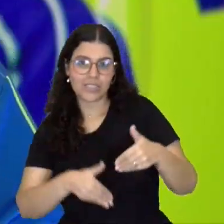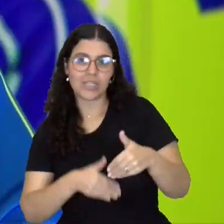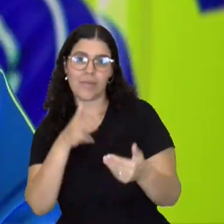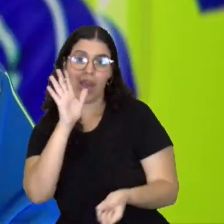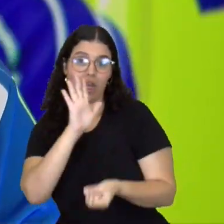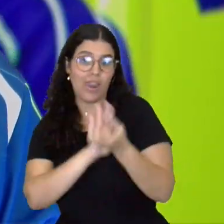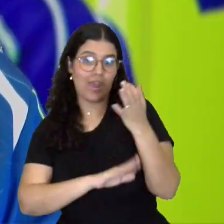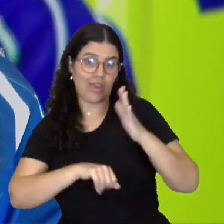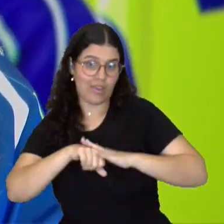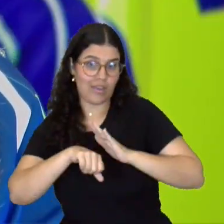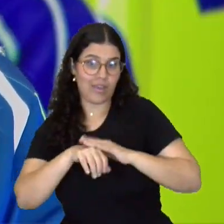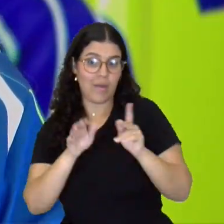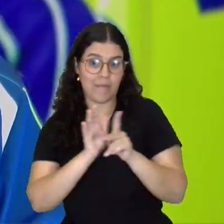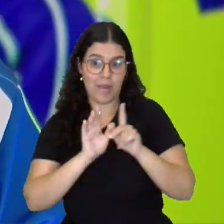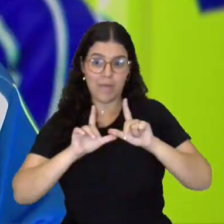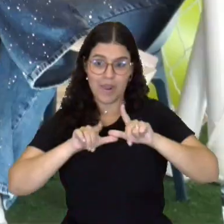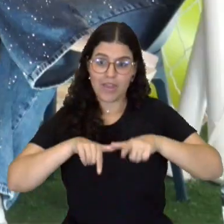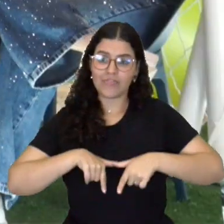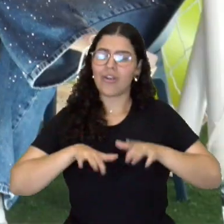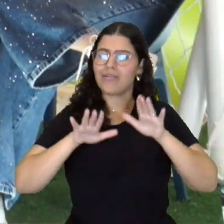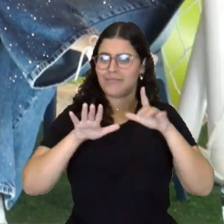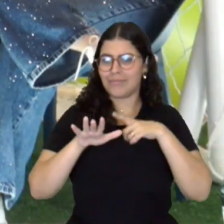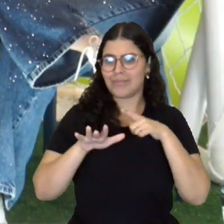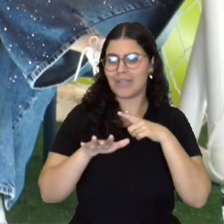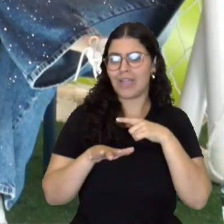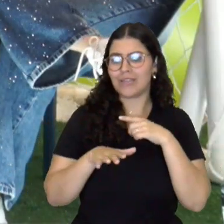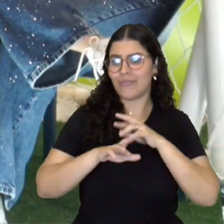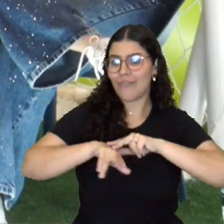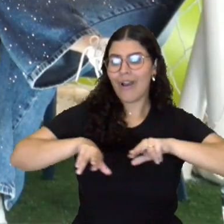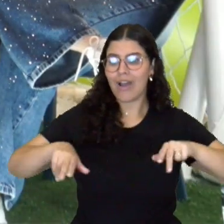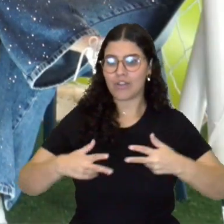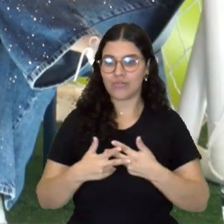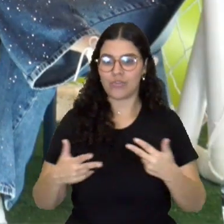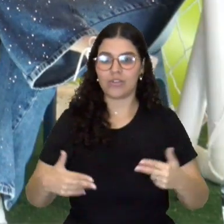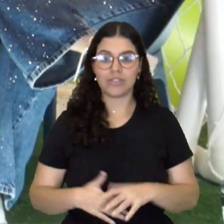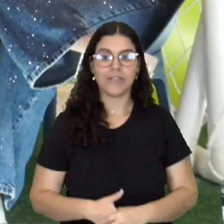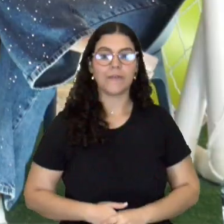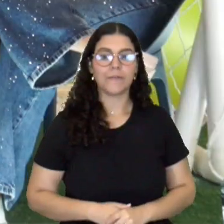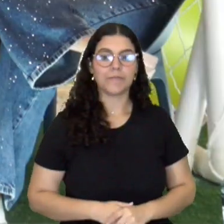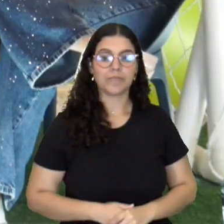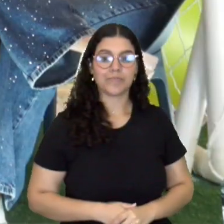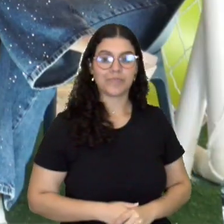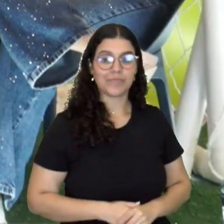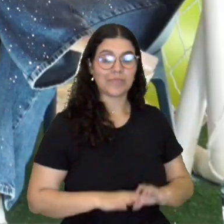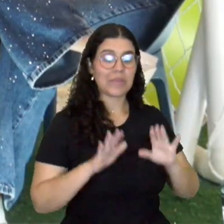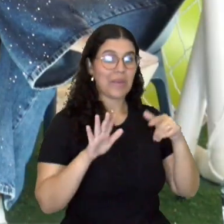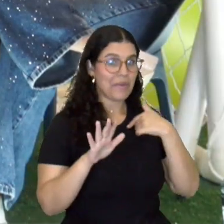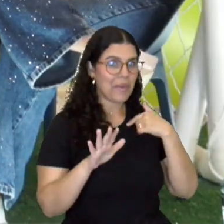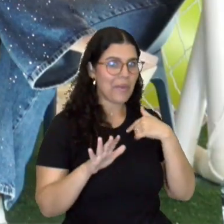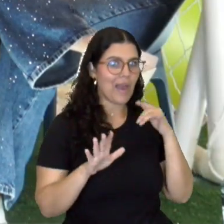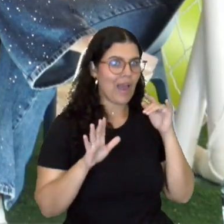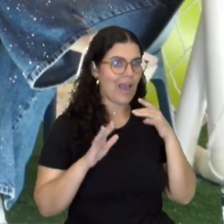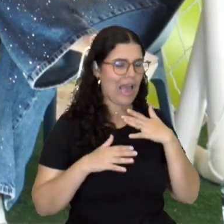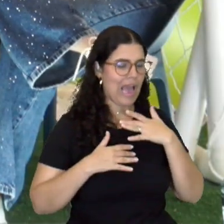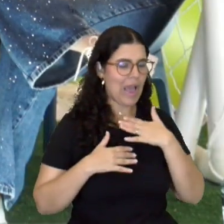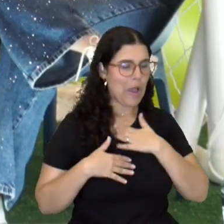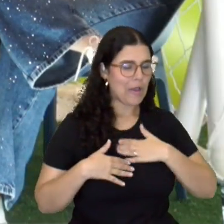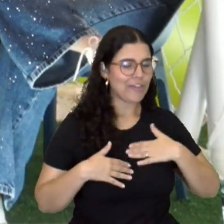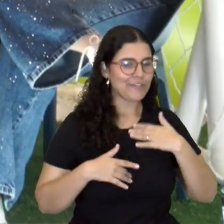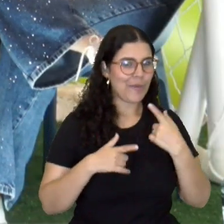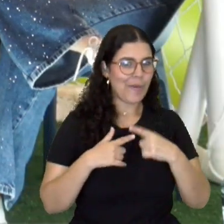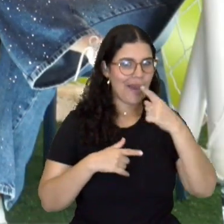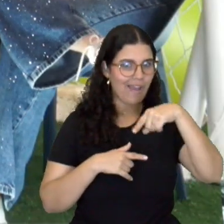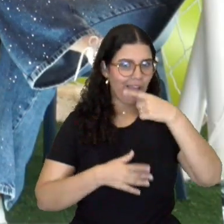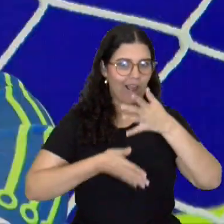E os outros que você já viu por aí. Perfeito, perfeito. Eu tô adorando que eu tô conseguindo, gente, puxar gatilho de tudo, tá? Falando o que